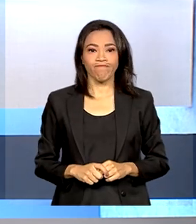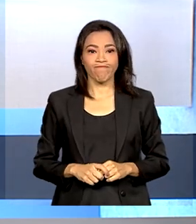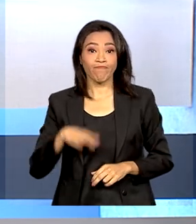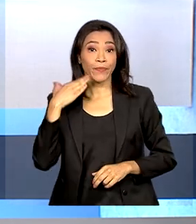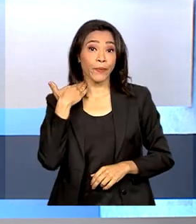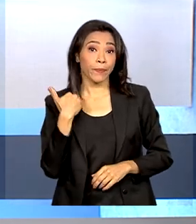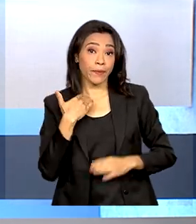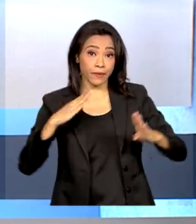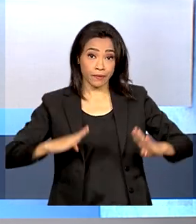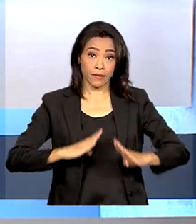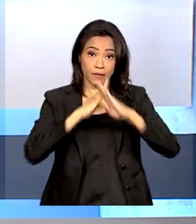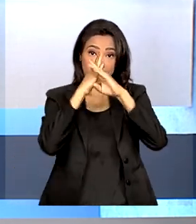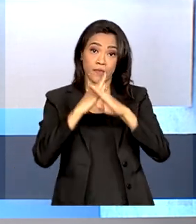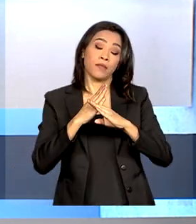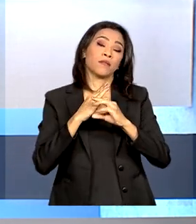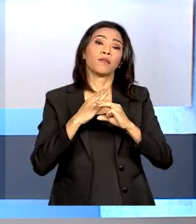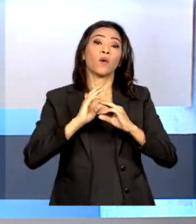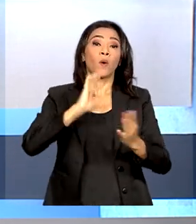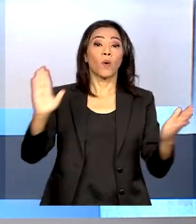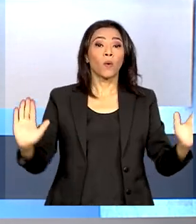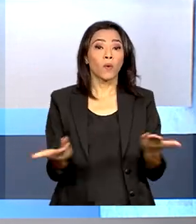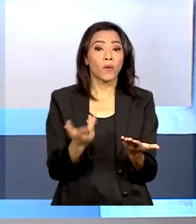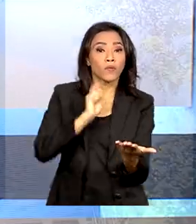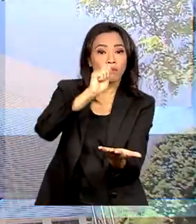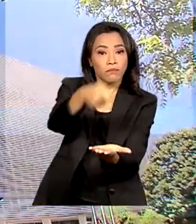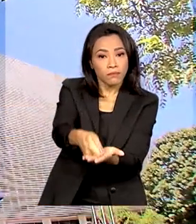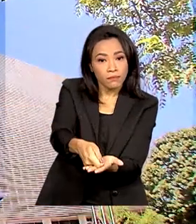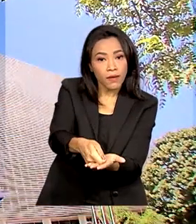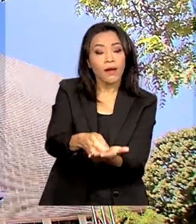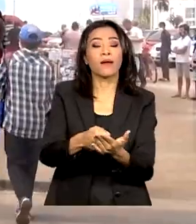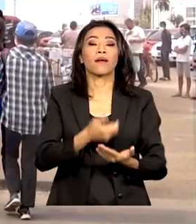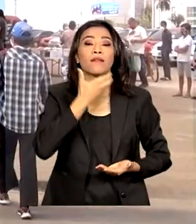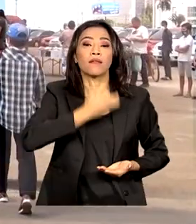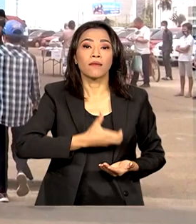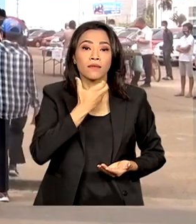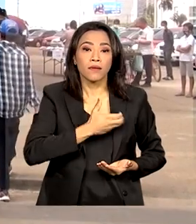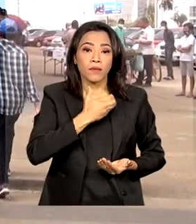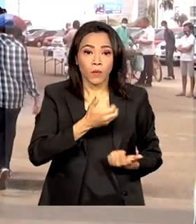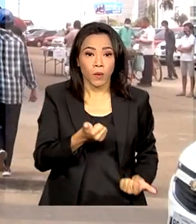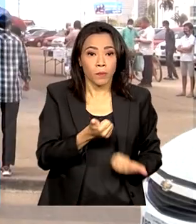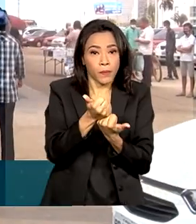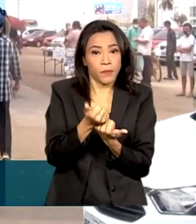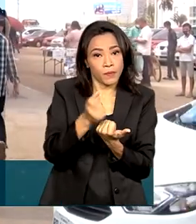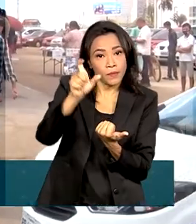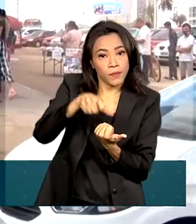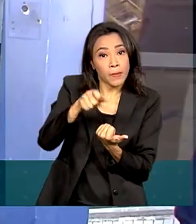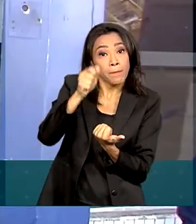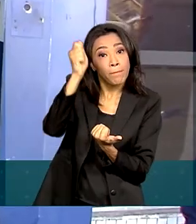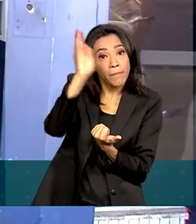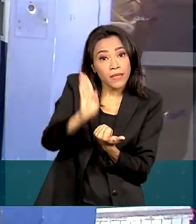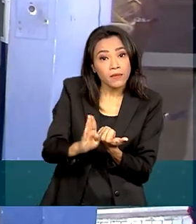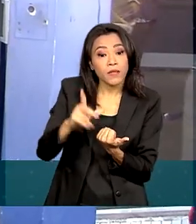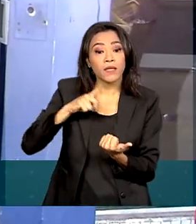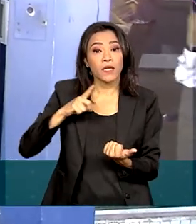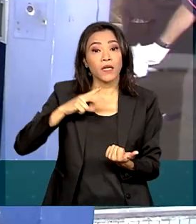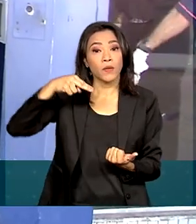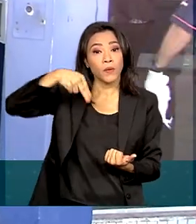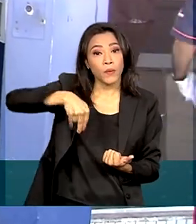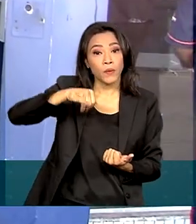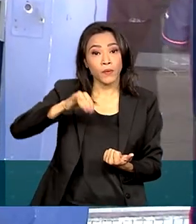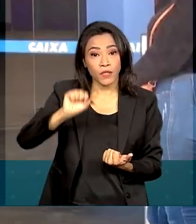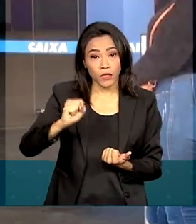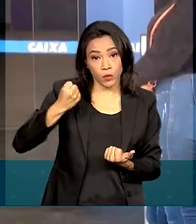a Caixa Econômica Federal paga hoje a parcela de dezembro do auxílio Brasil para quem tem o Nis número de